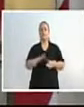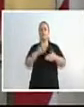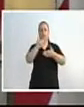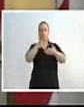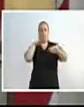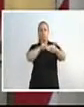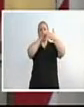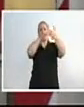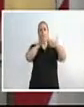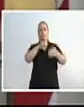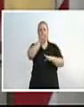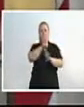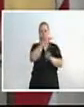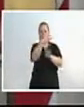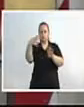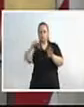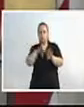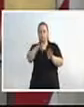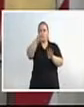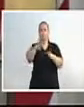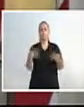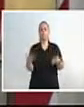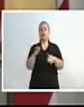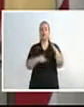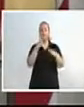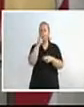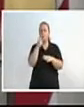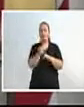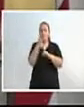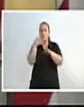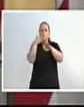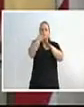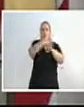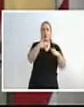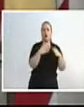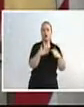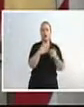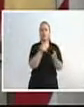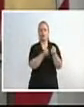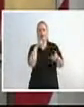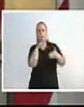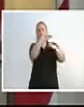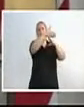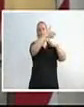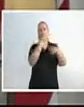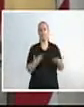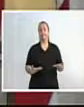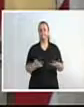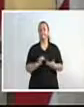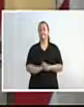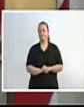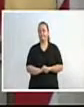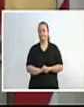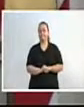destruindo cercas, e quase invadindo algumas residências localizadas ali próximo à rua, ao início da rua São